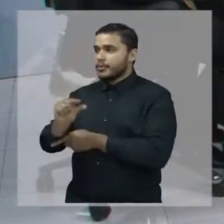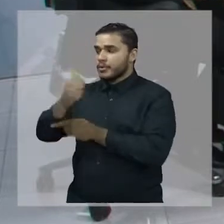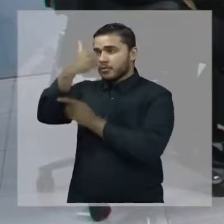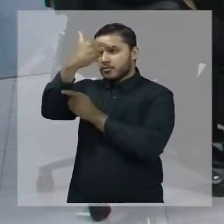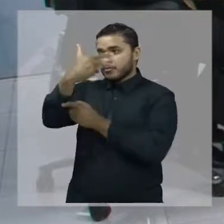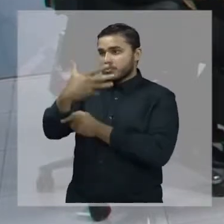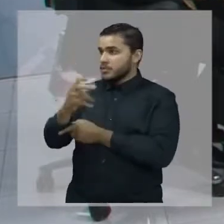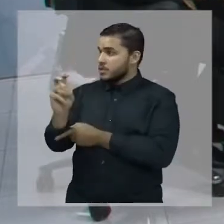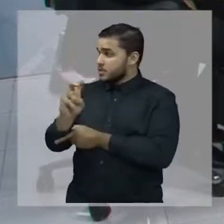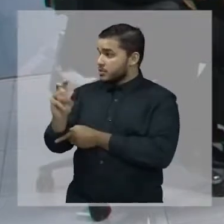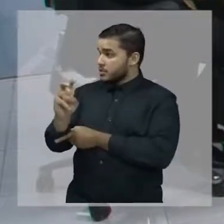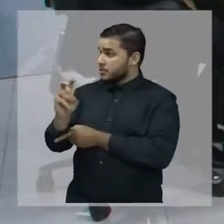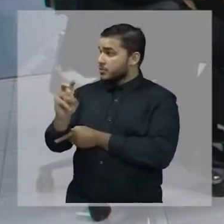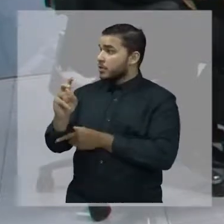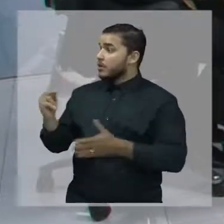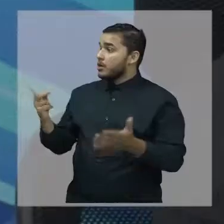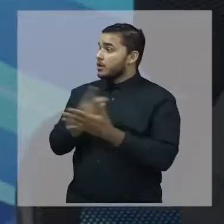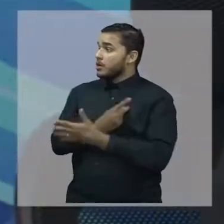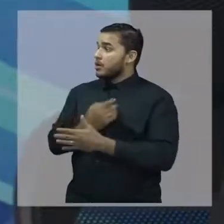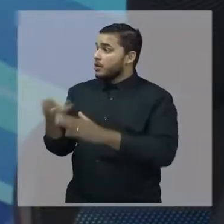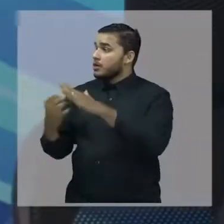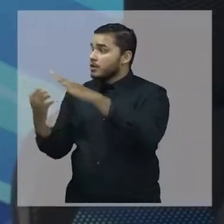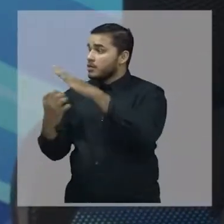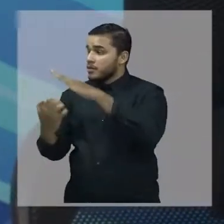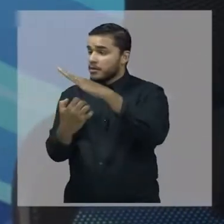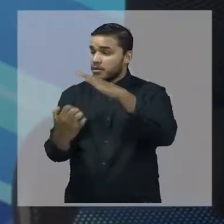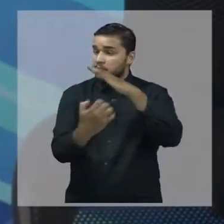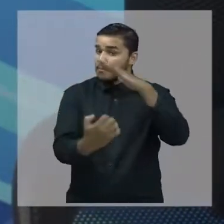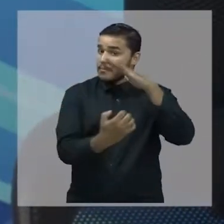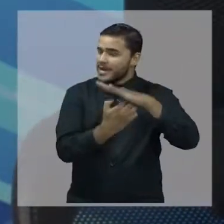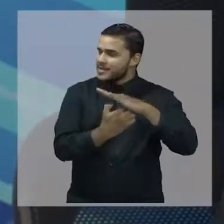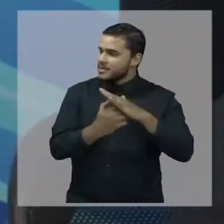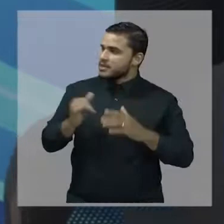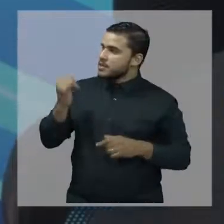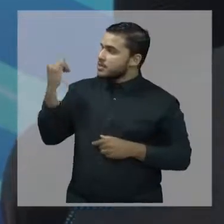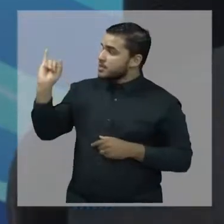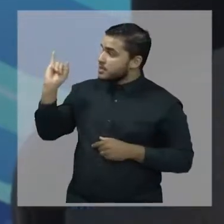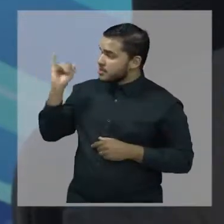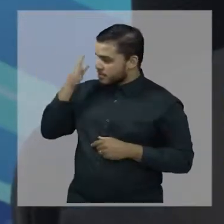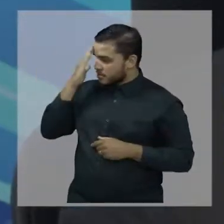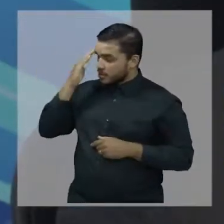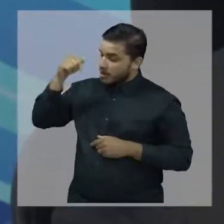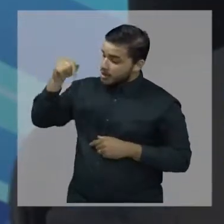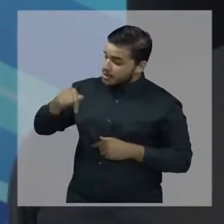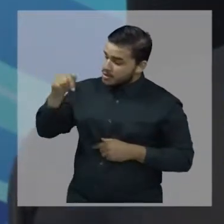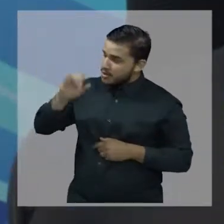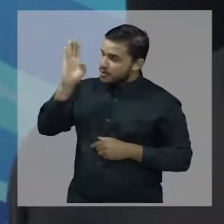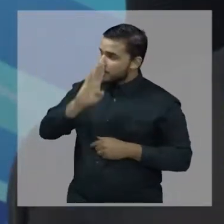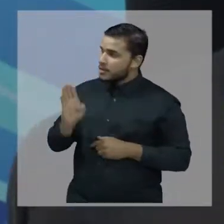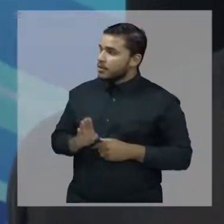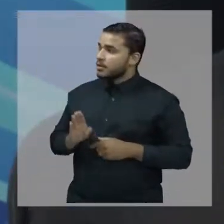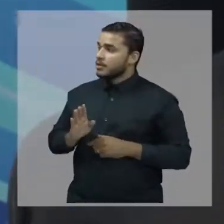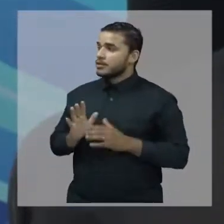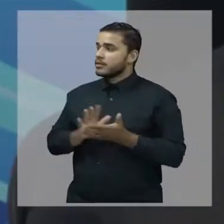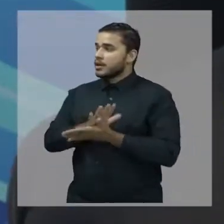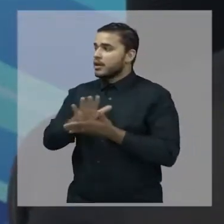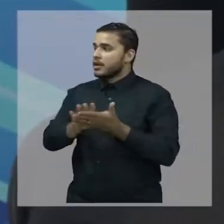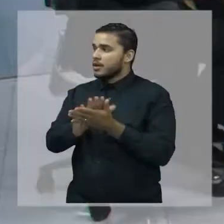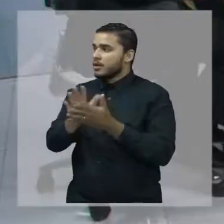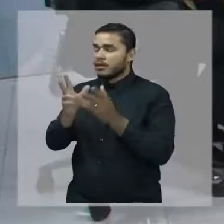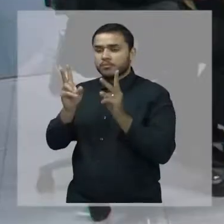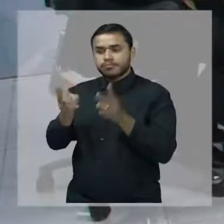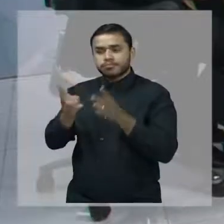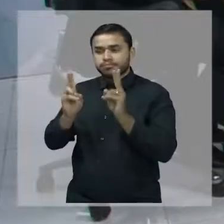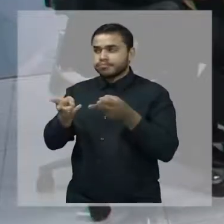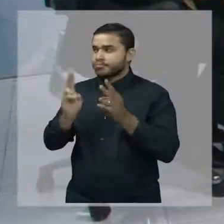no Brasil, a Lava Jato não tocou nas empresas internacionais nem nos bancos. A Operação Manipulite não tocou nas empresas